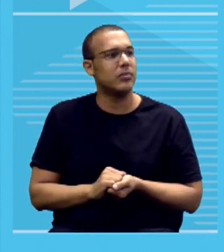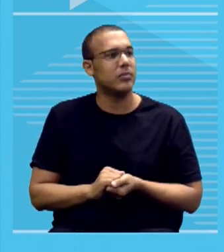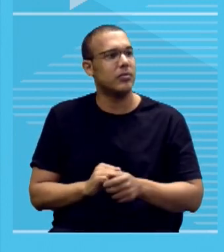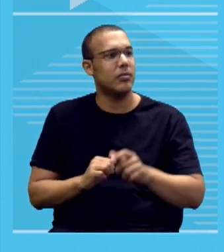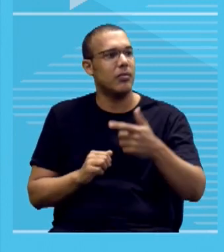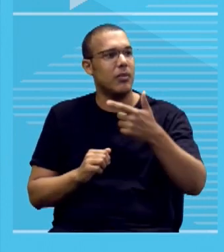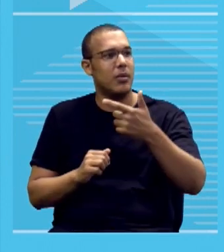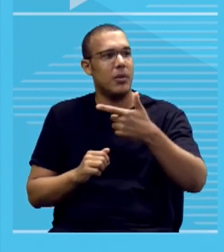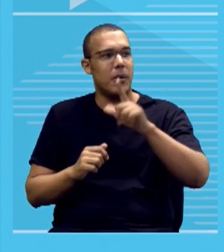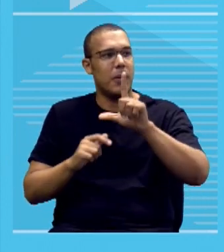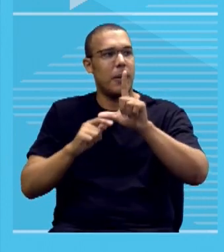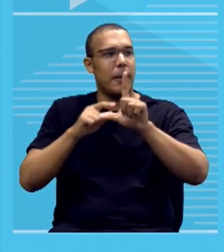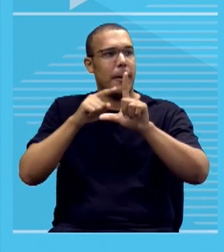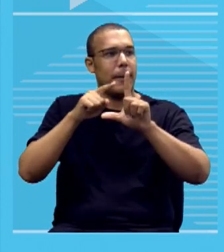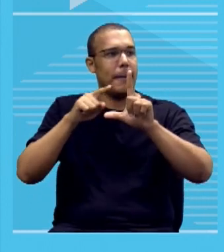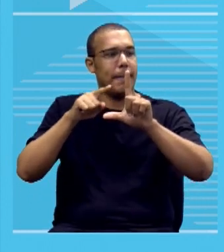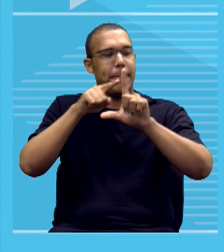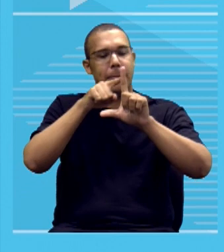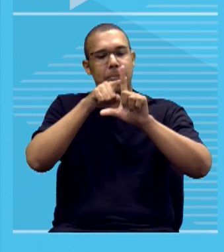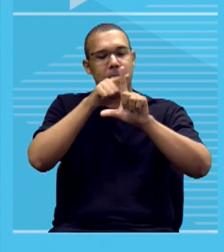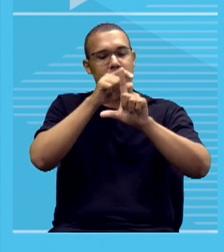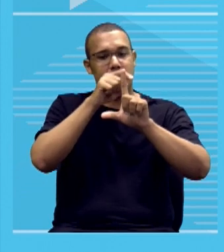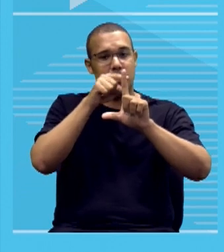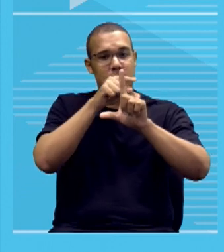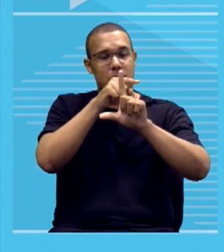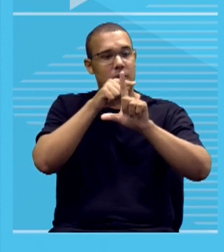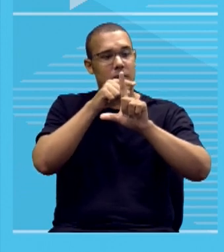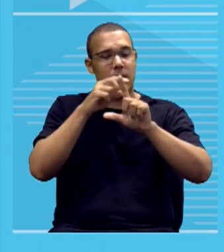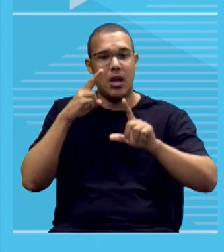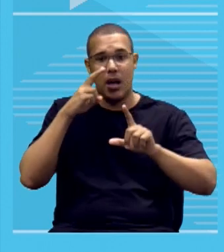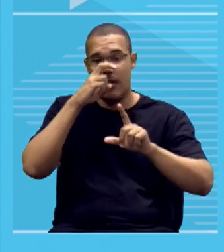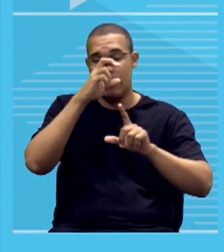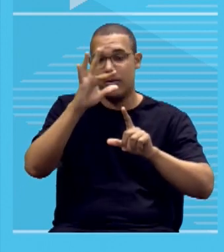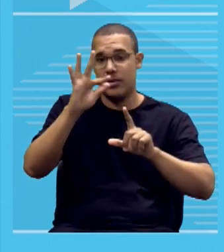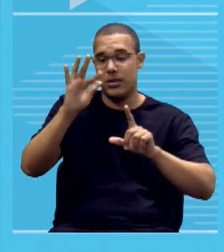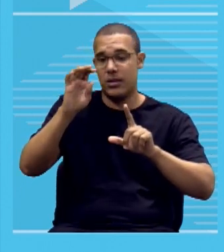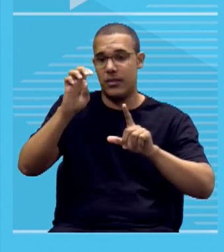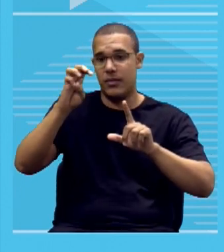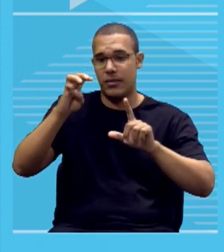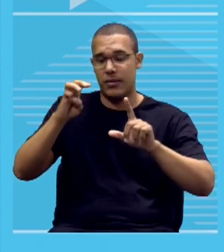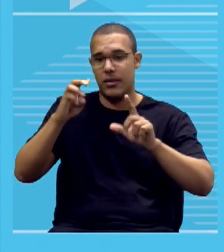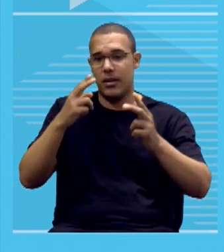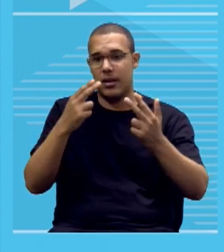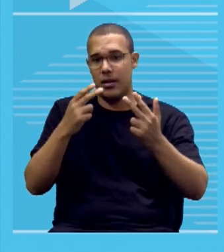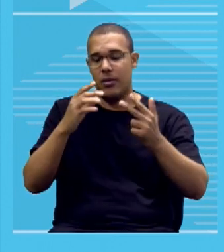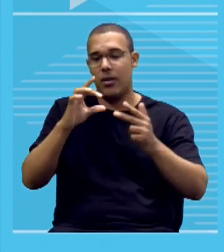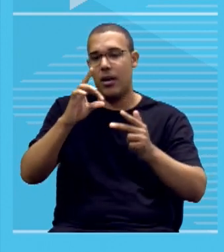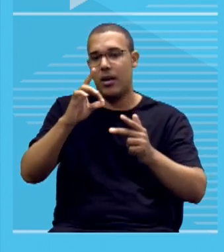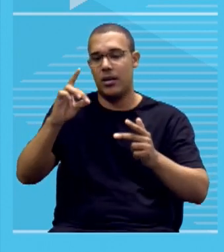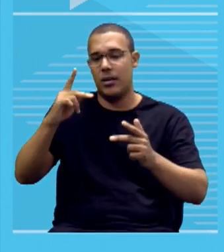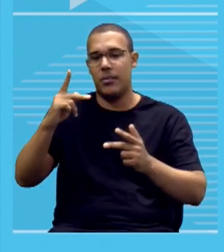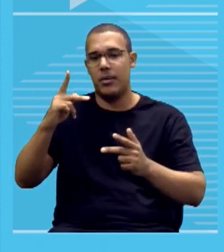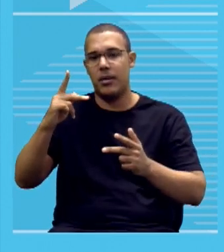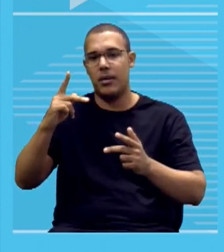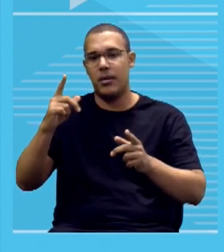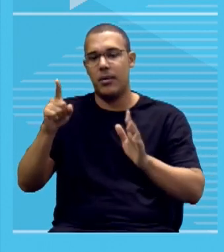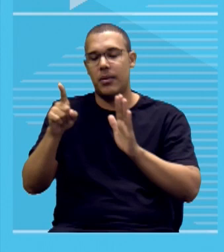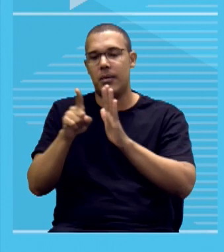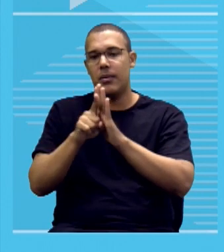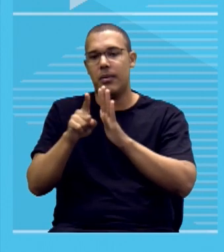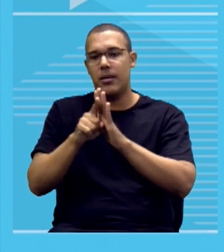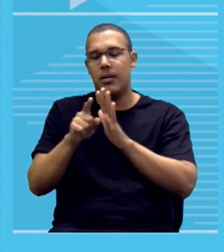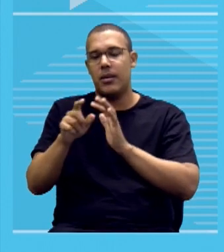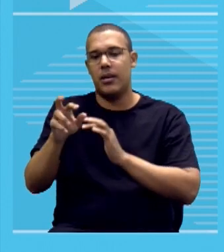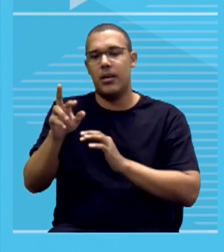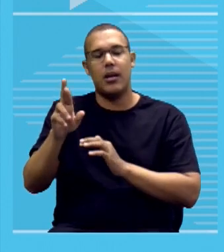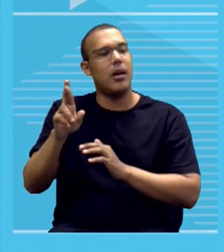primeiro ponto, o que foi que aconteceu? A minha força contra a eletromotriz é igual a DDP menos R'